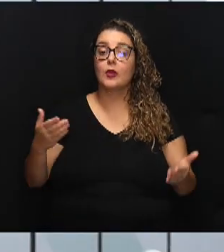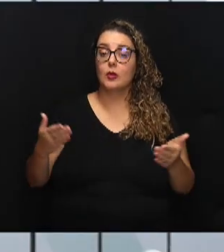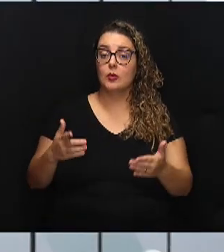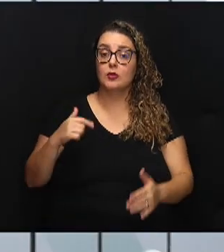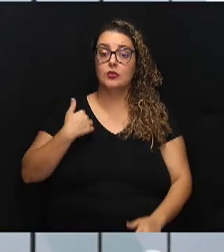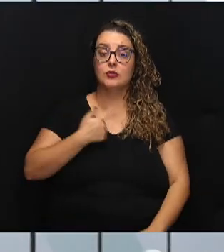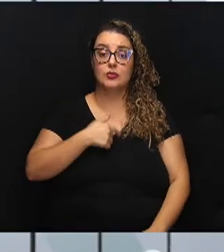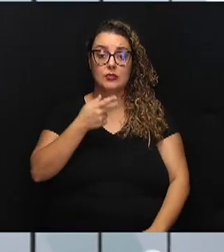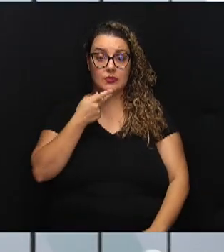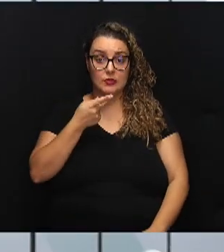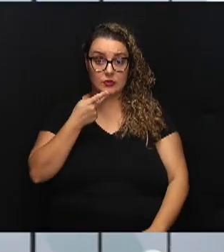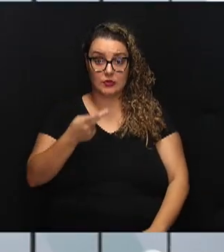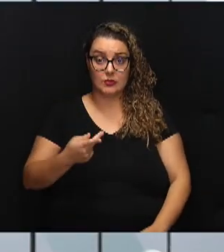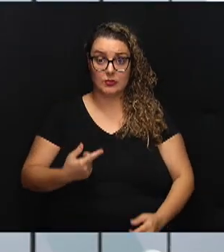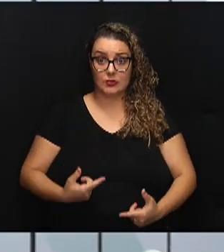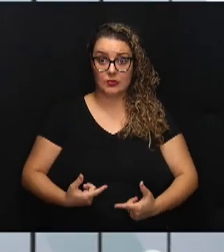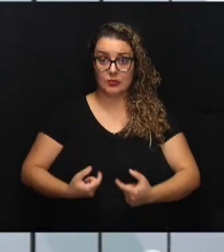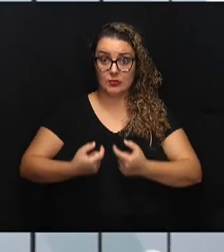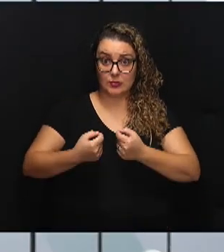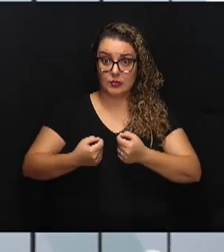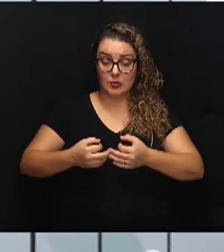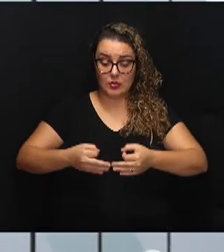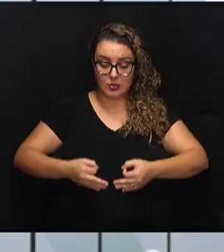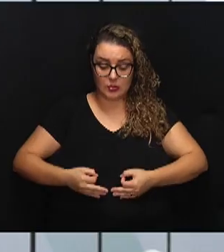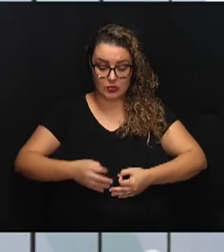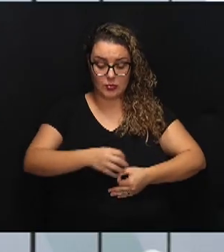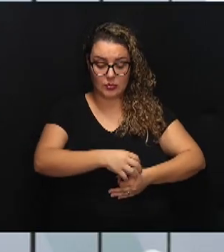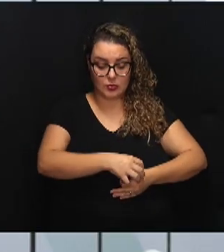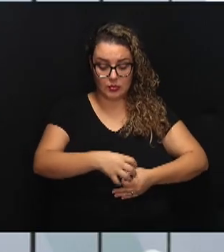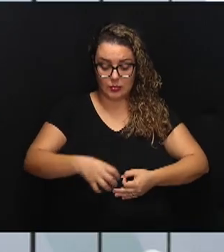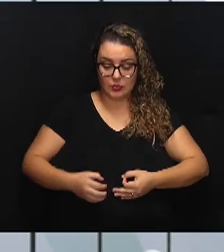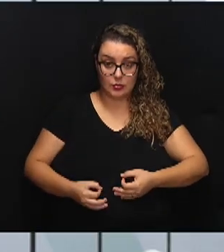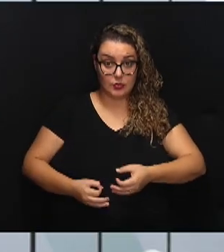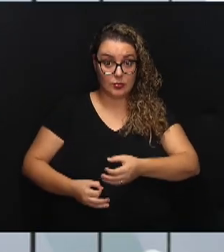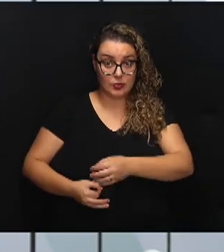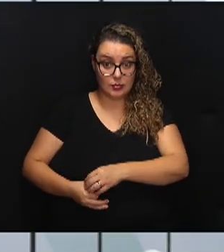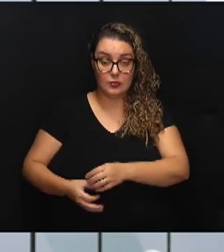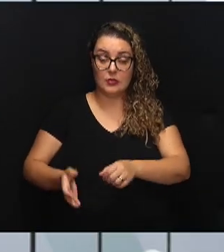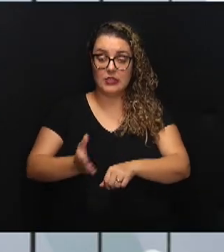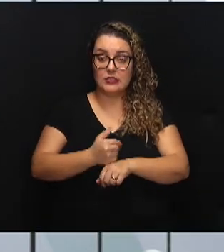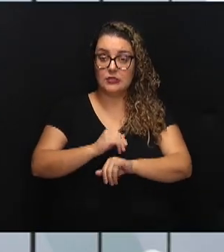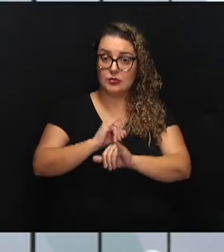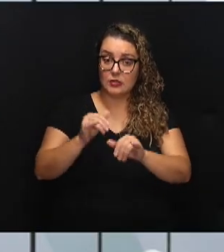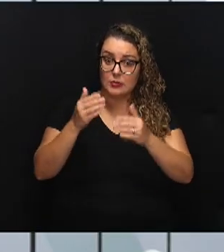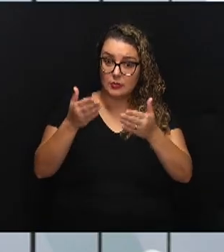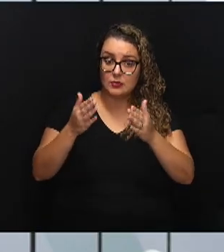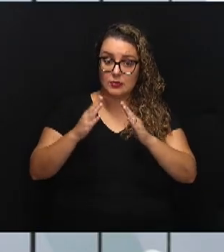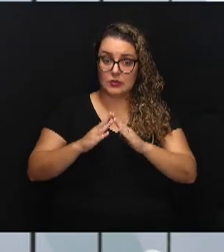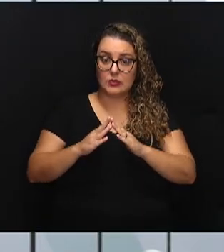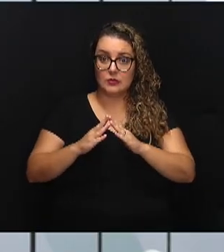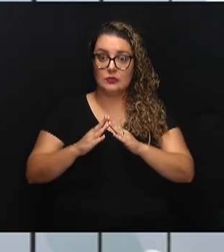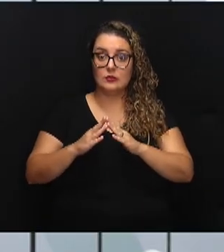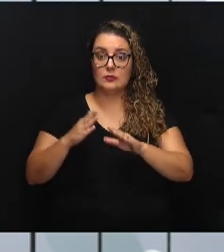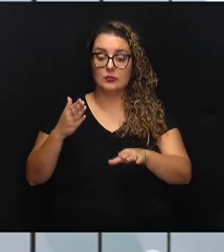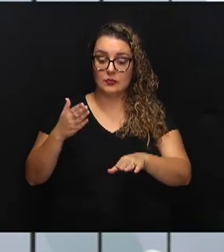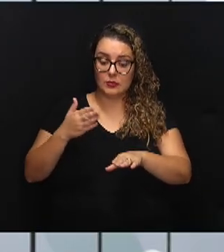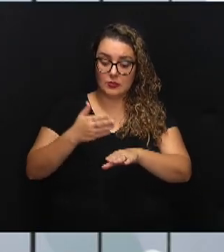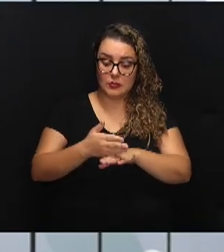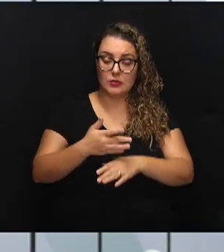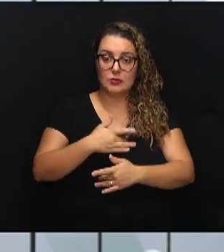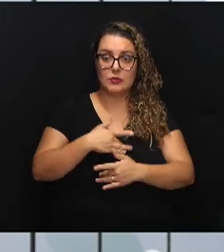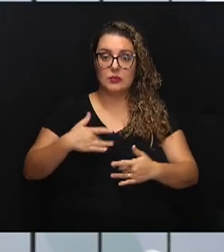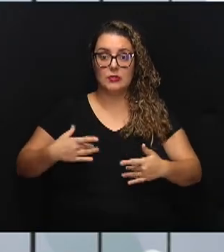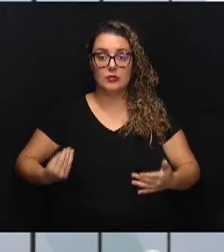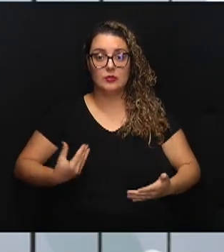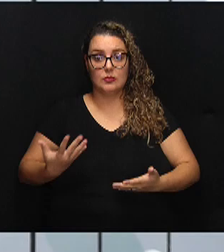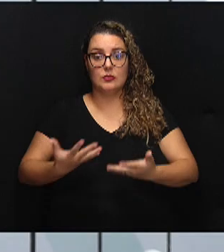vamos falar sobre o câncer de ovário. Mas antes eu tenho um recado para você que está em casa, que para participar do Saúde é Vida